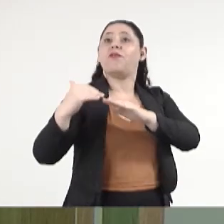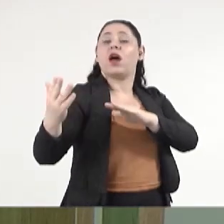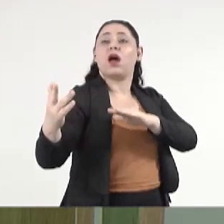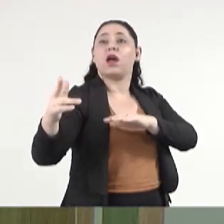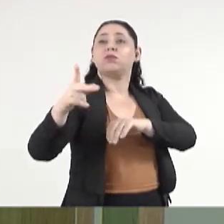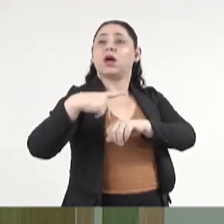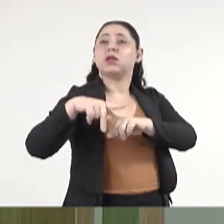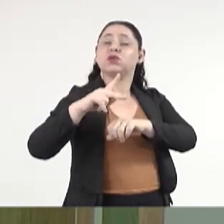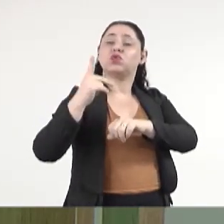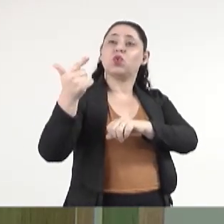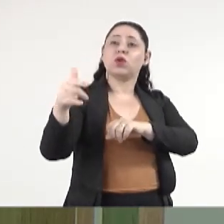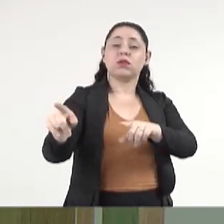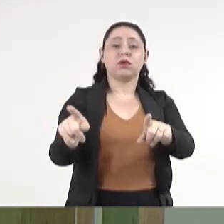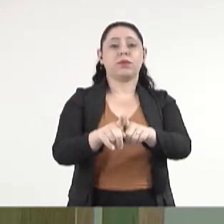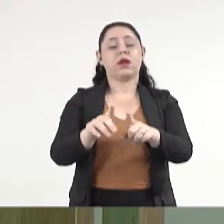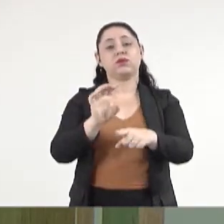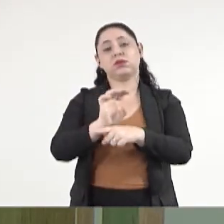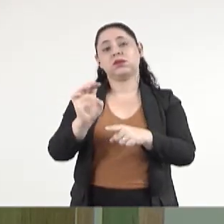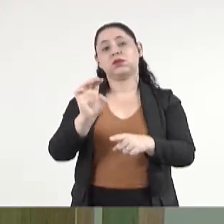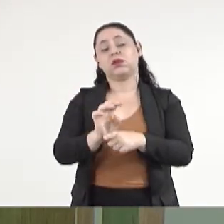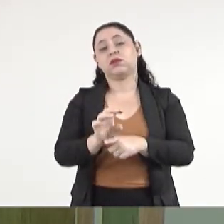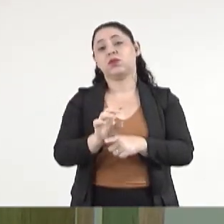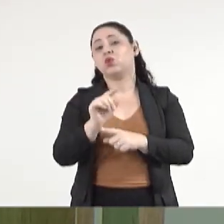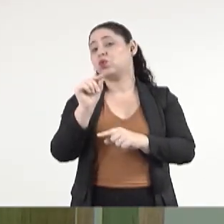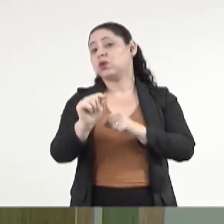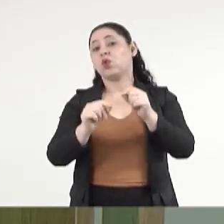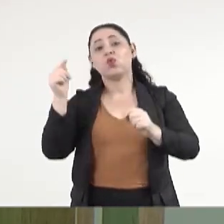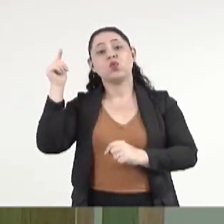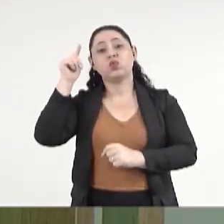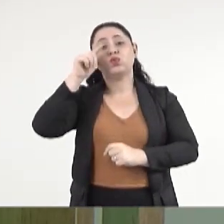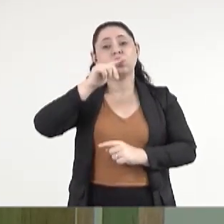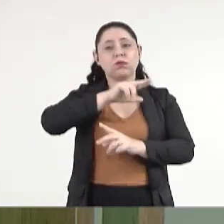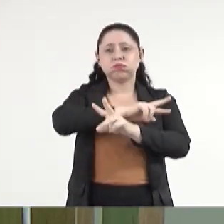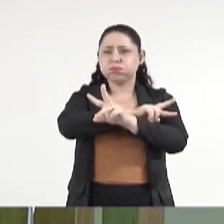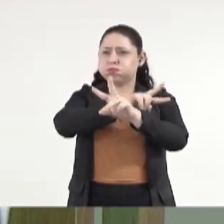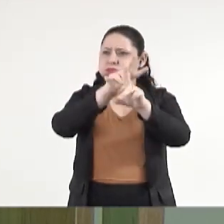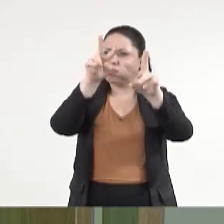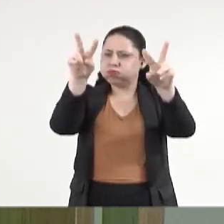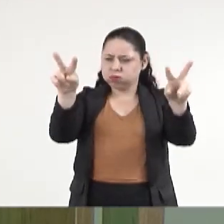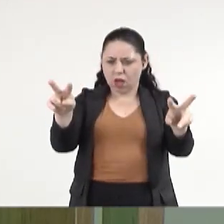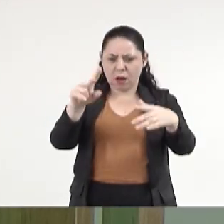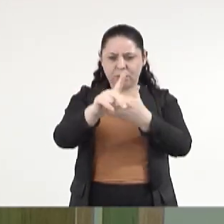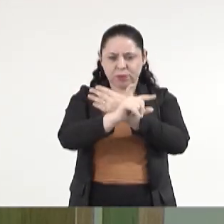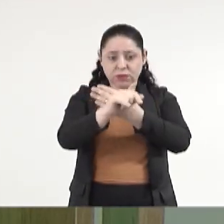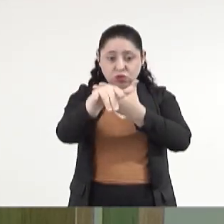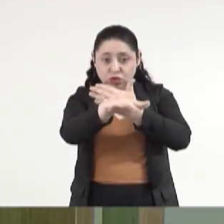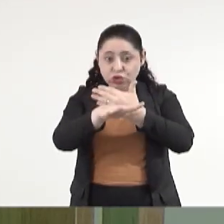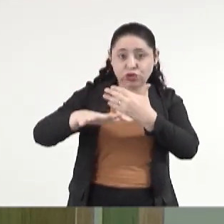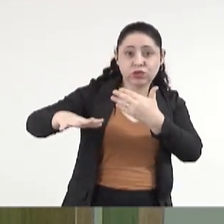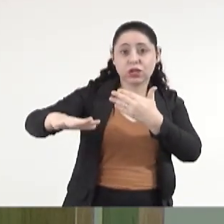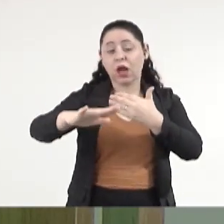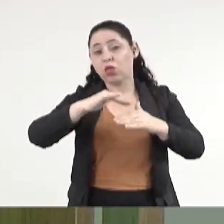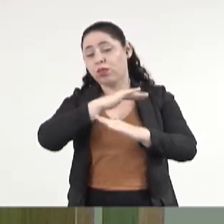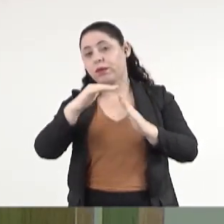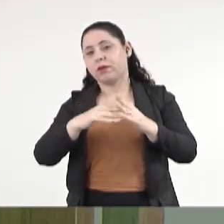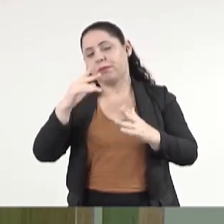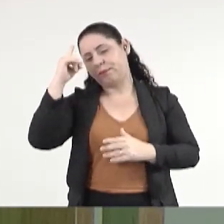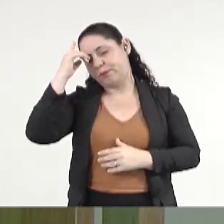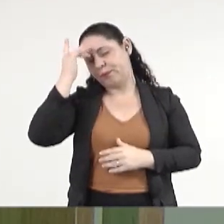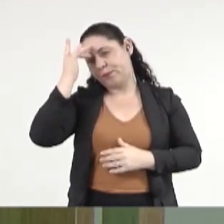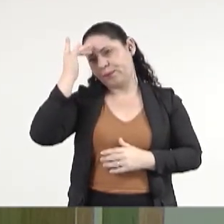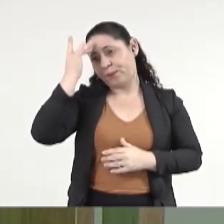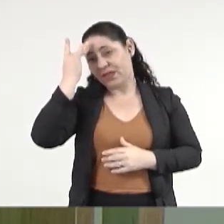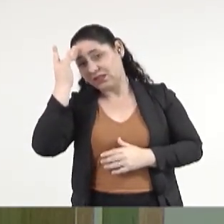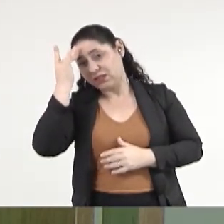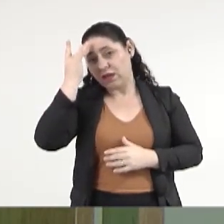das fronteiras do estado, mas também as fronteiras do país e que consiga olhar para o Pantanal na sua totalidade e pensar